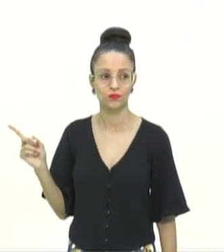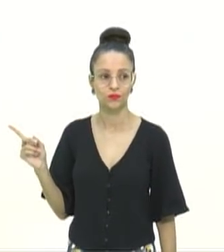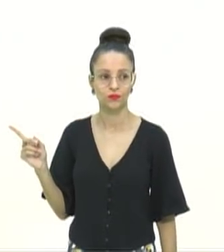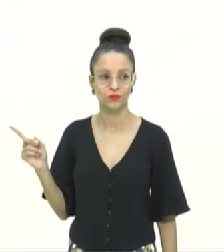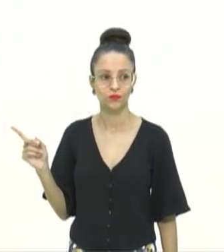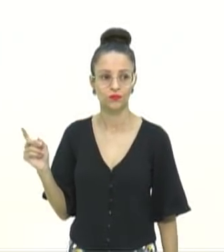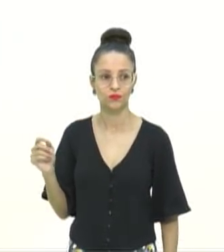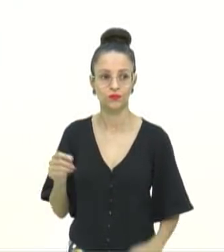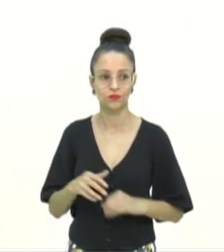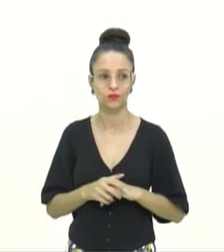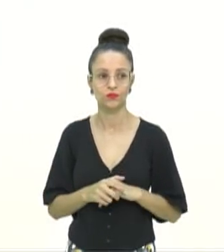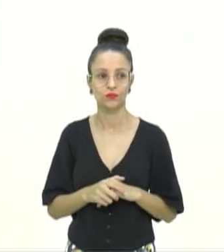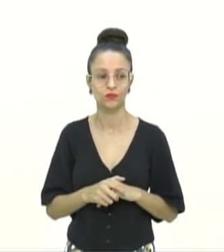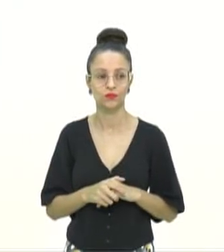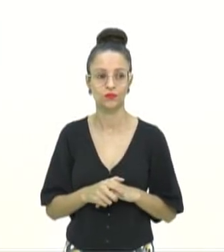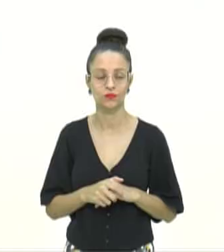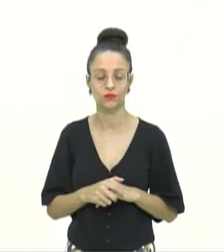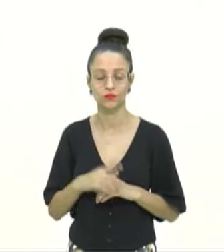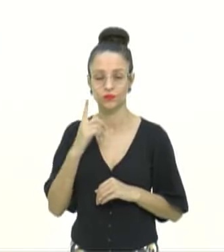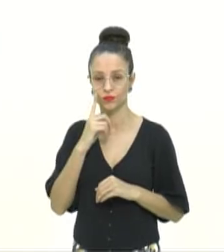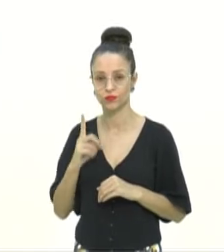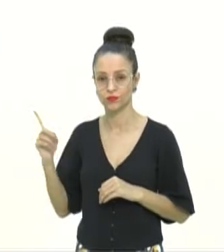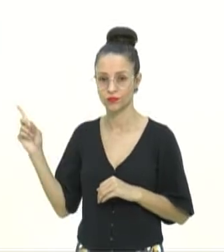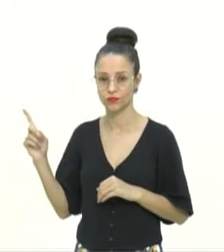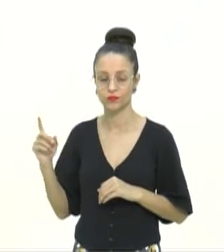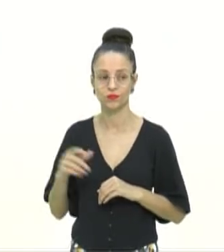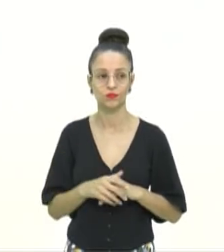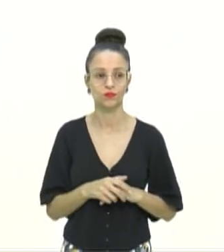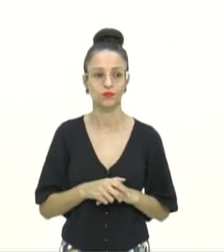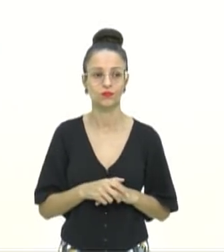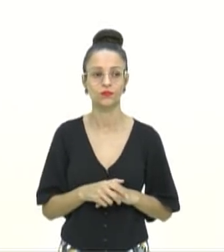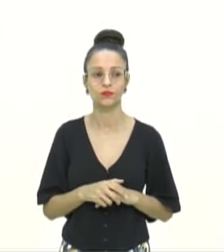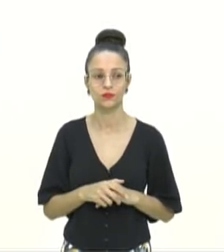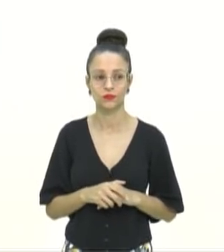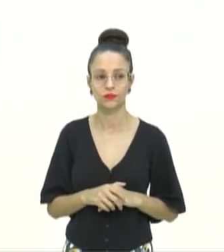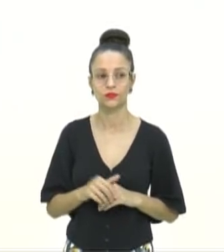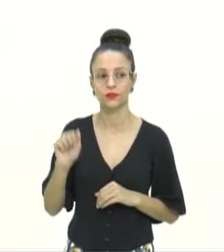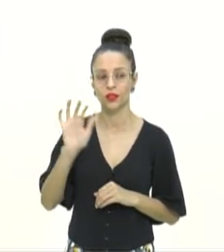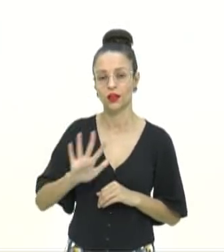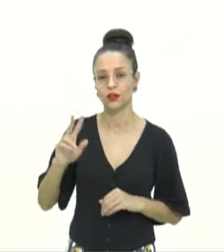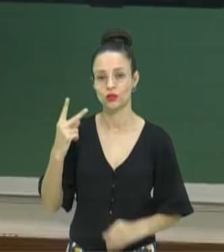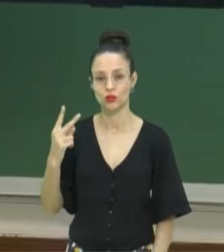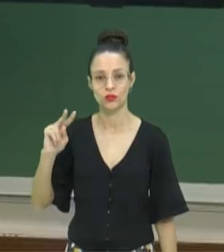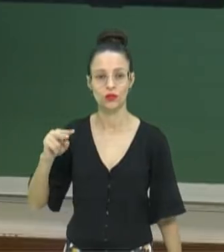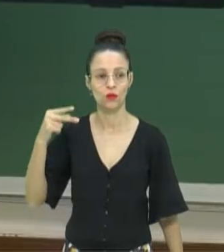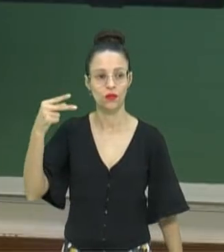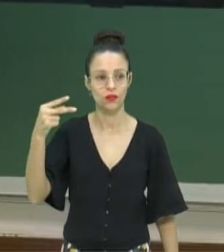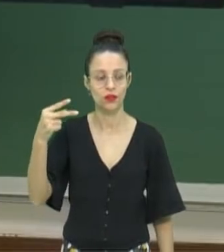do círculo de raio 2, esse grandão aqui, ok? Então, a área deu 2 ao quadrado,